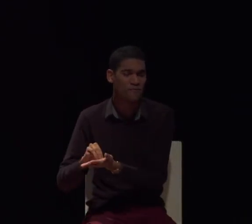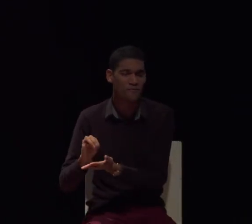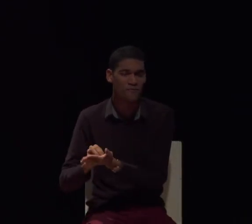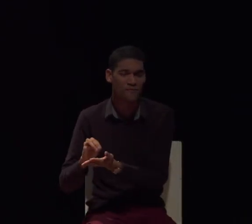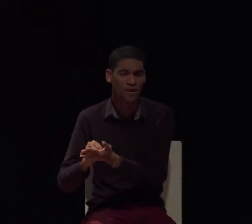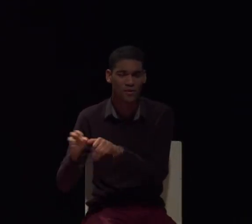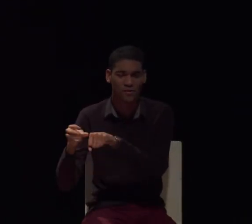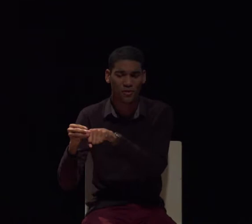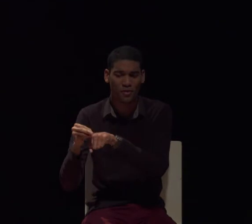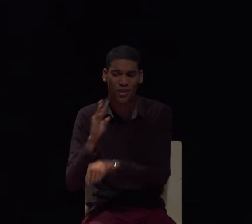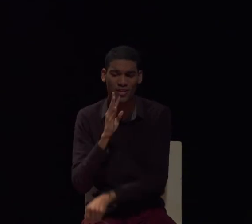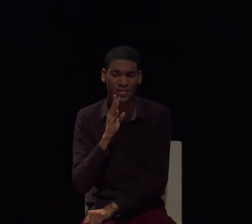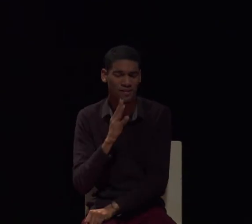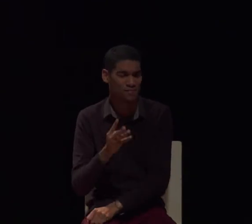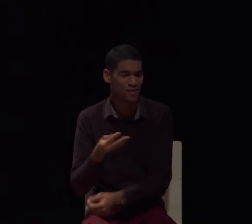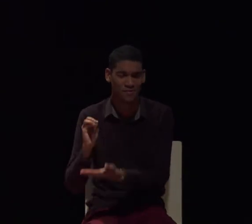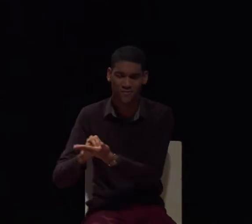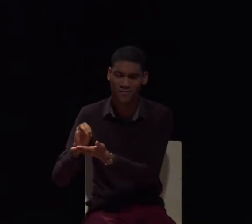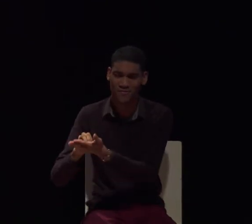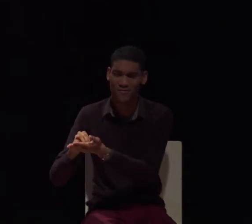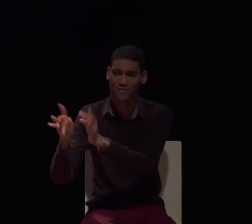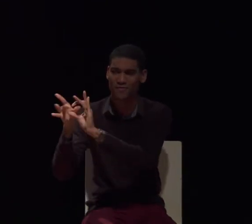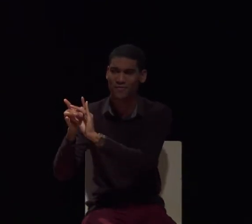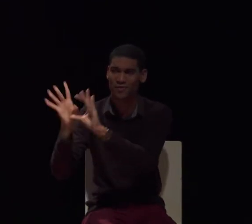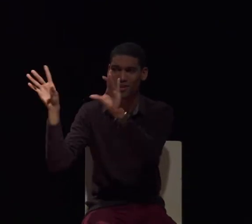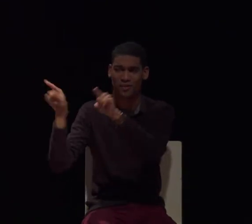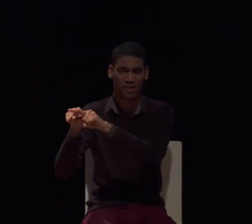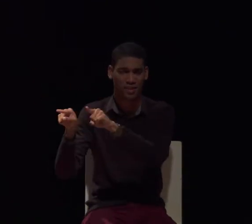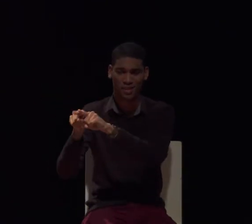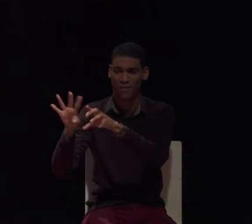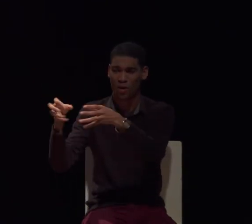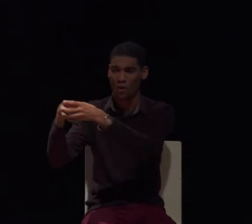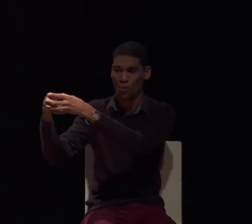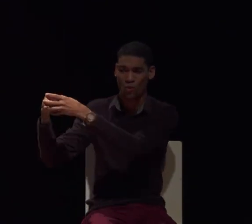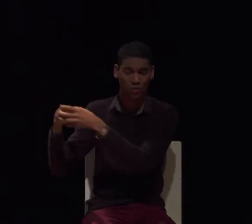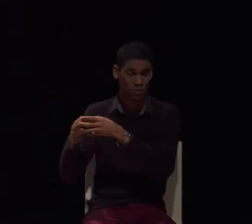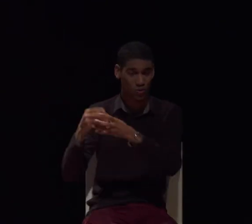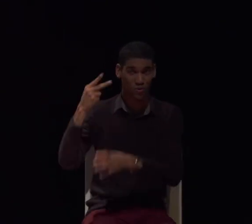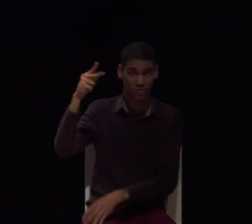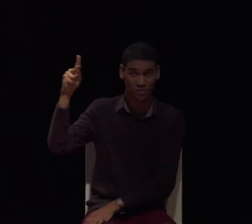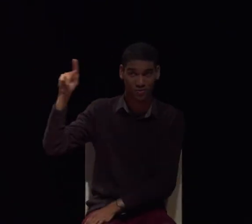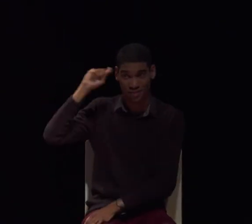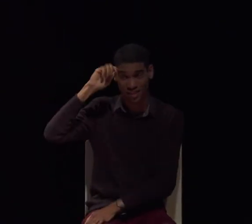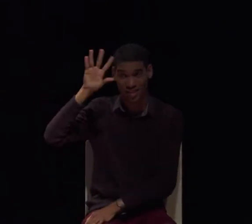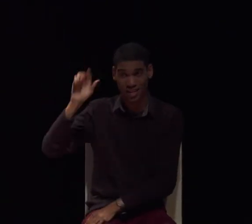dependência das organizações humanitárias internacionais